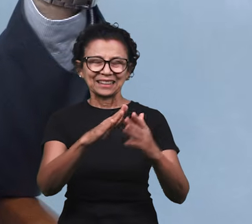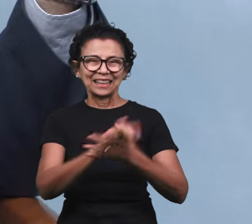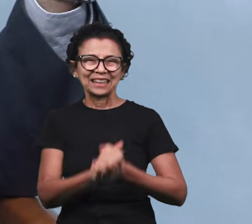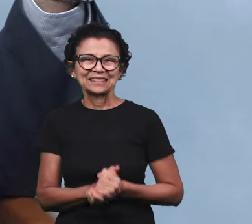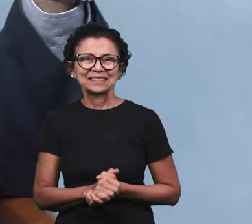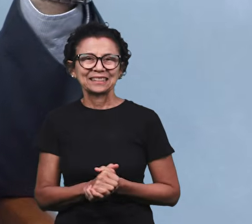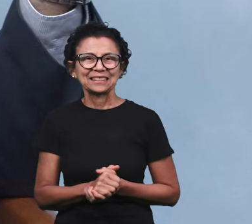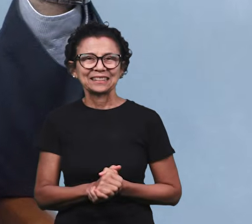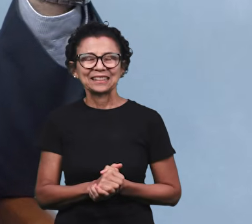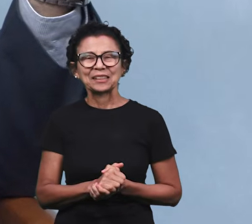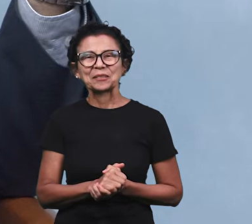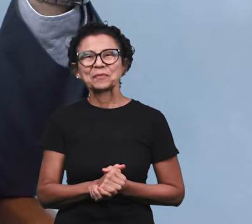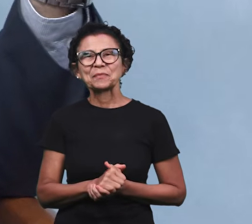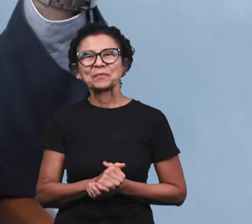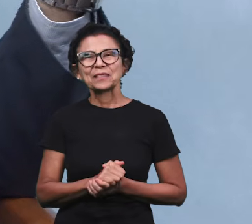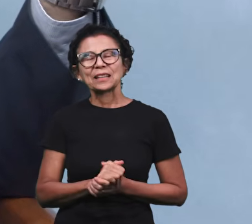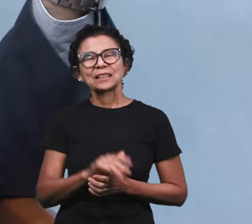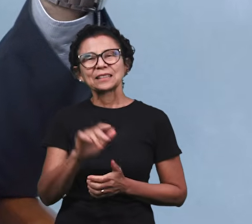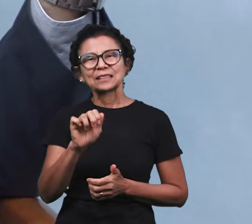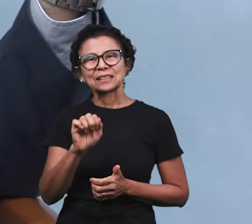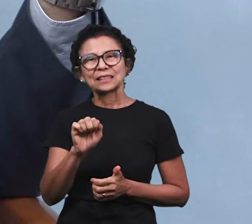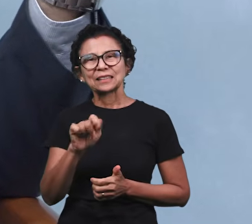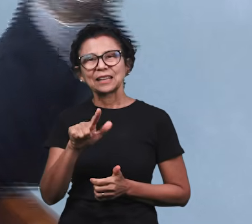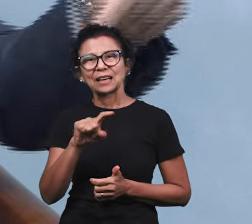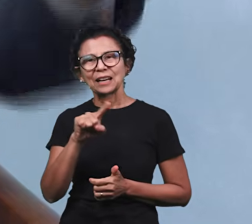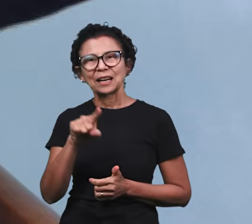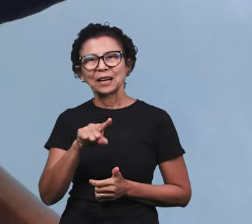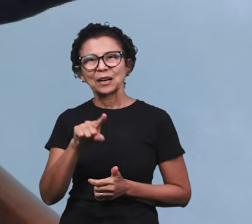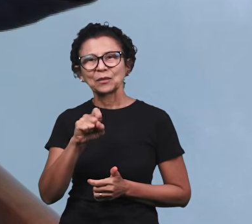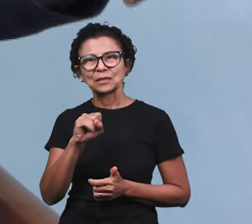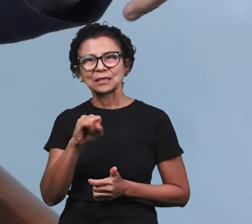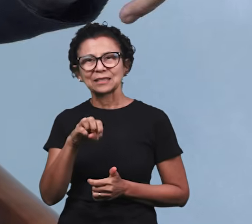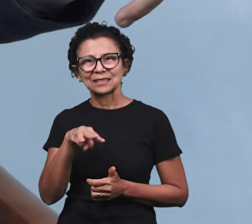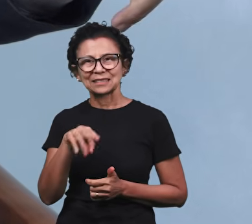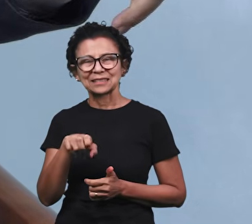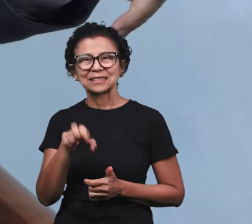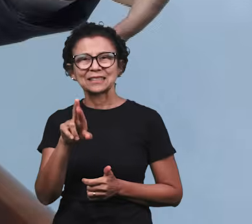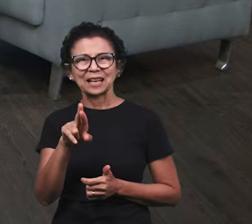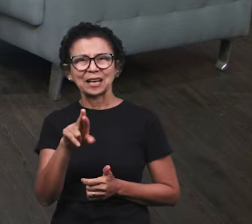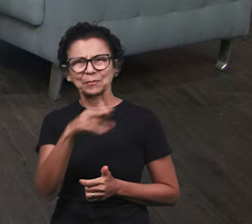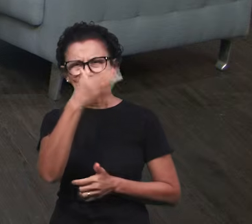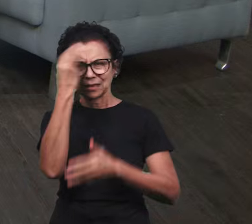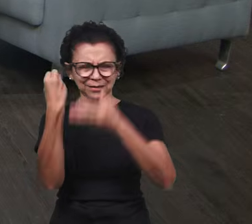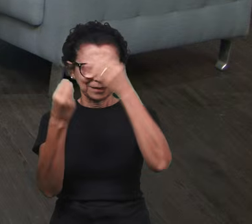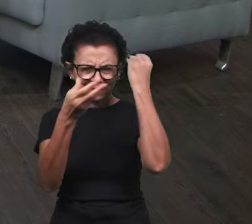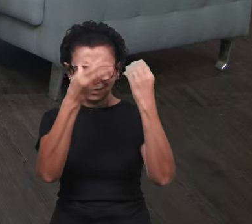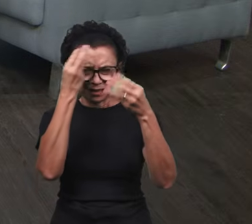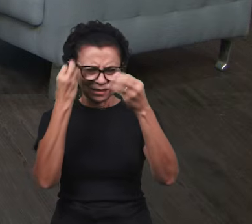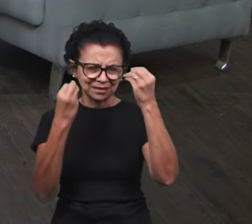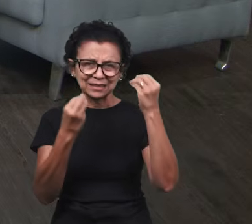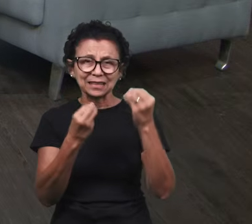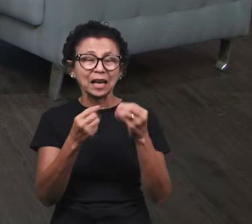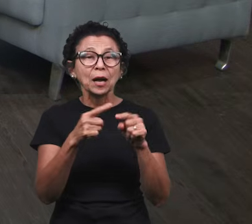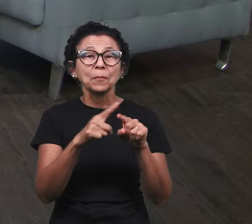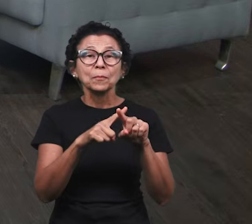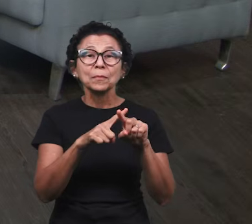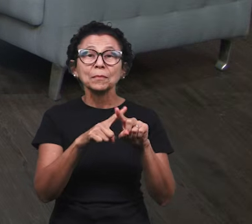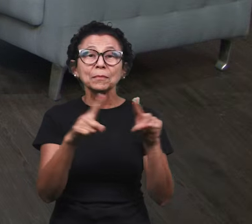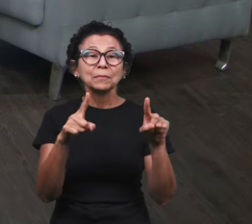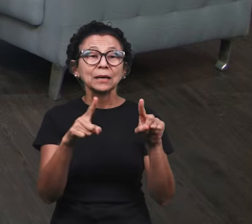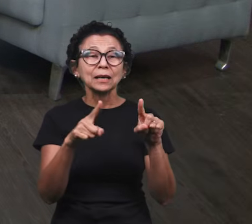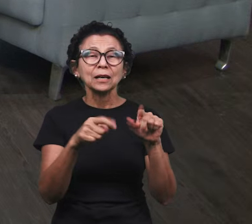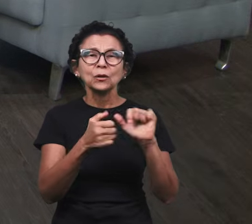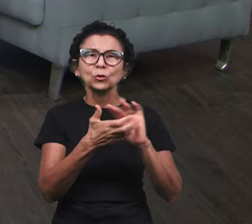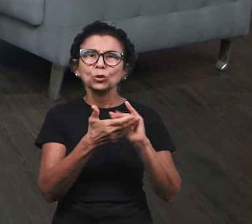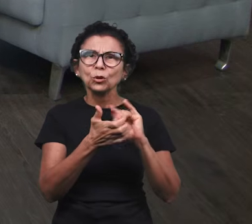louvor, o céu, as janelas abertas. Ela canta. Cantamos, postamos lá no Instagram da igreja. Cantou o louvor ela não